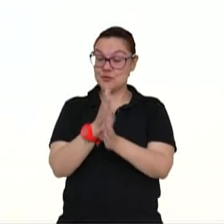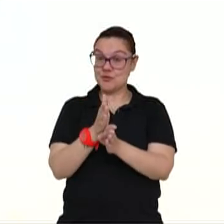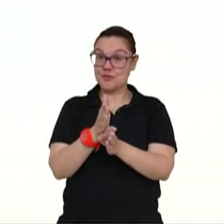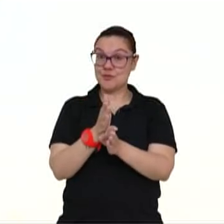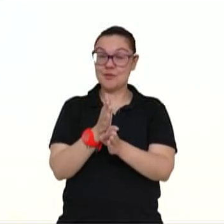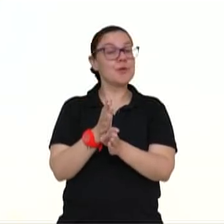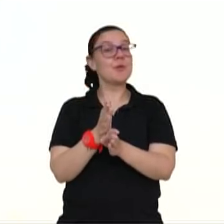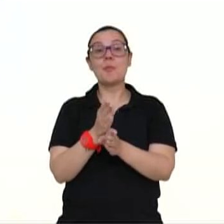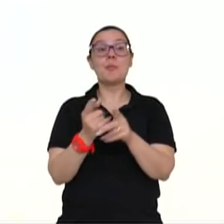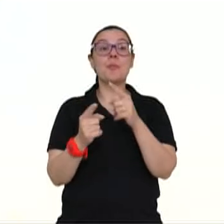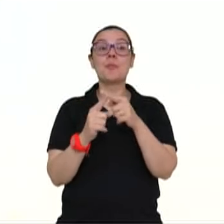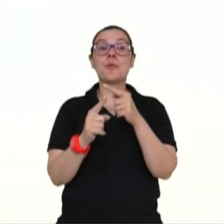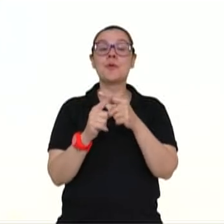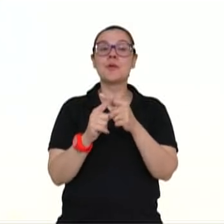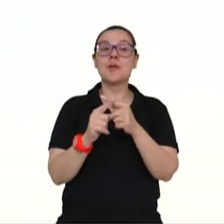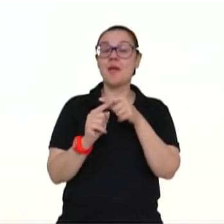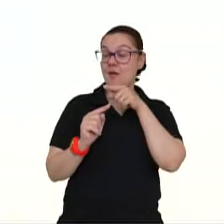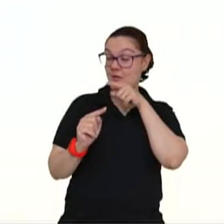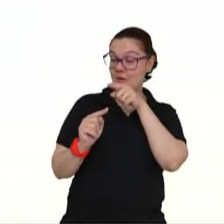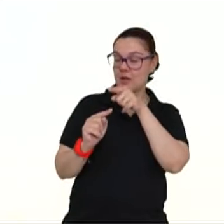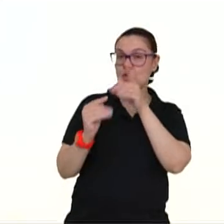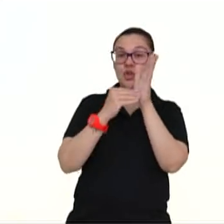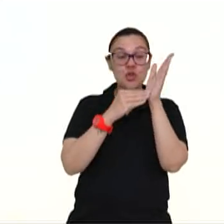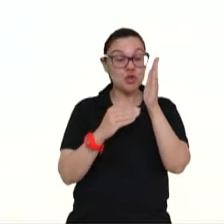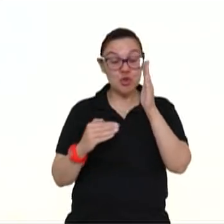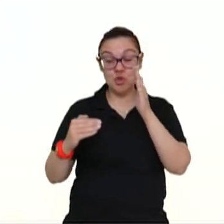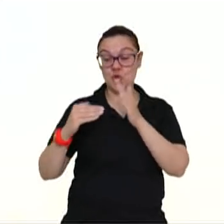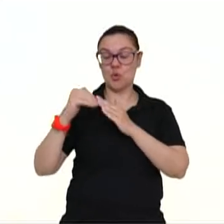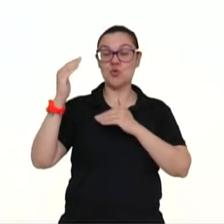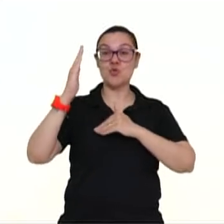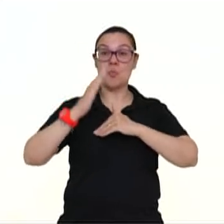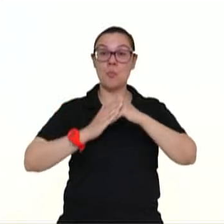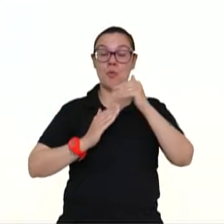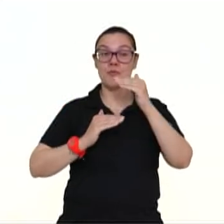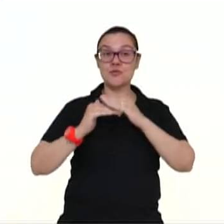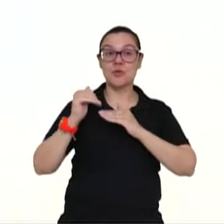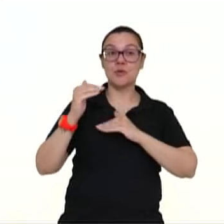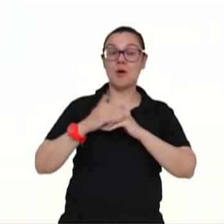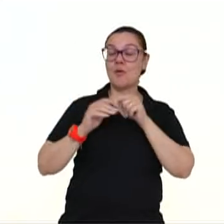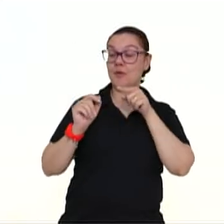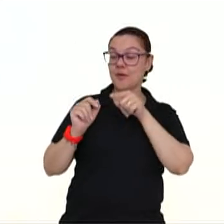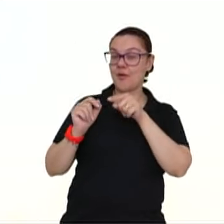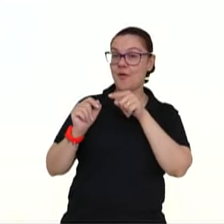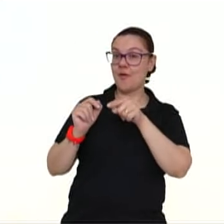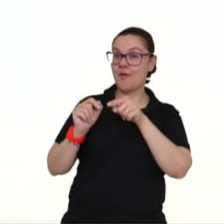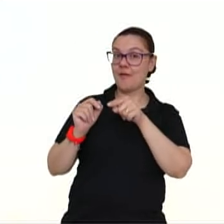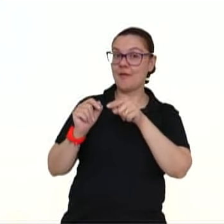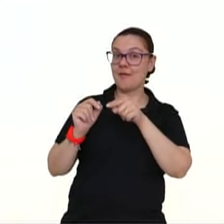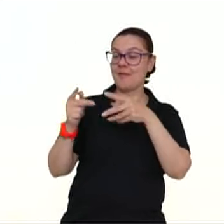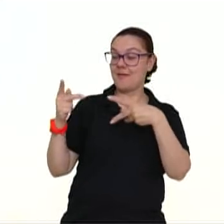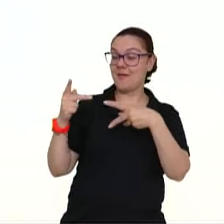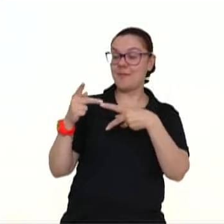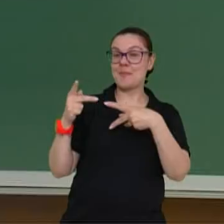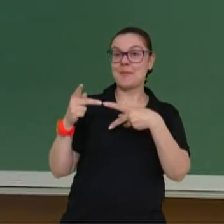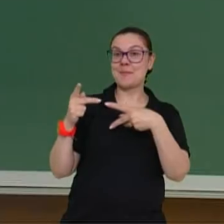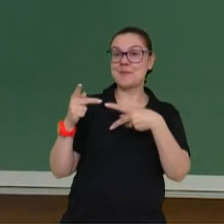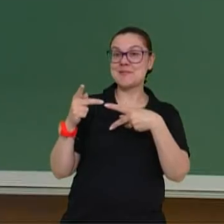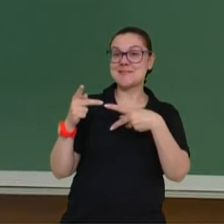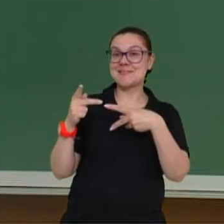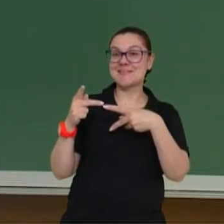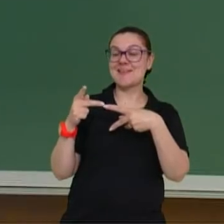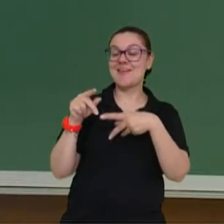indireto. Por quê? Todos os profissionais que lidam, olha aqui a minha preposição,